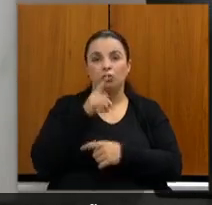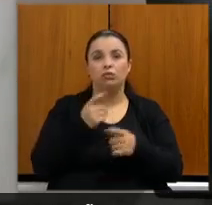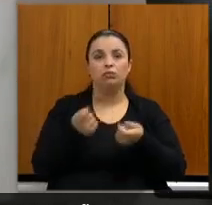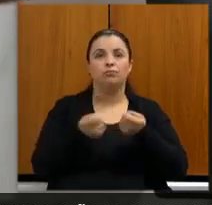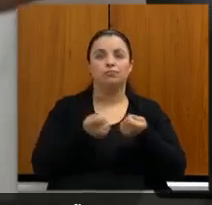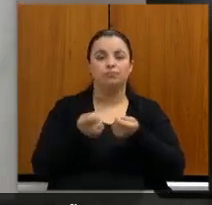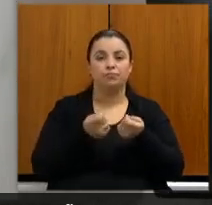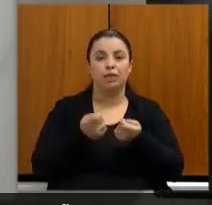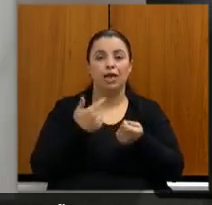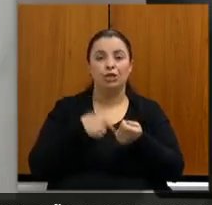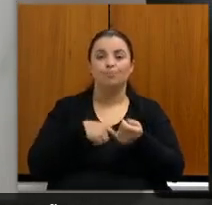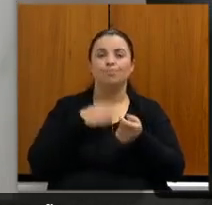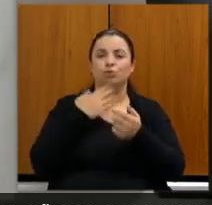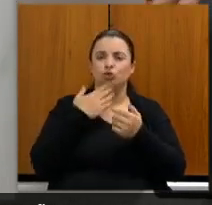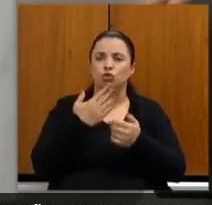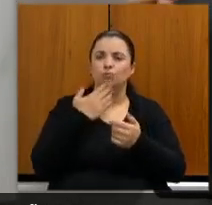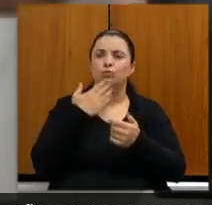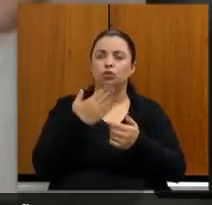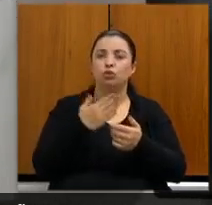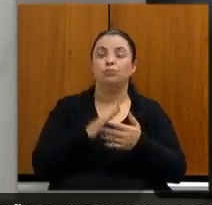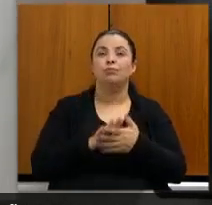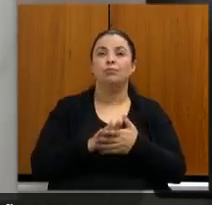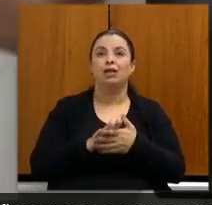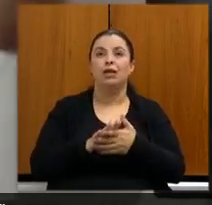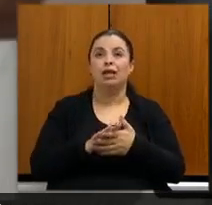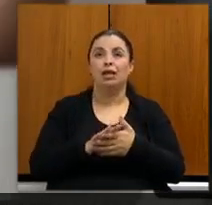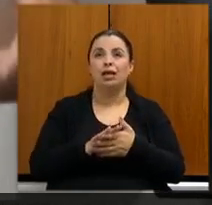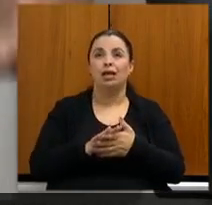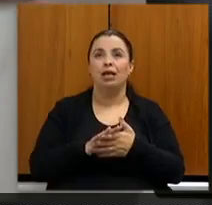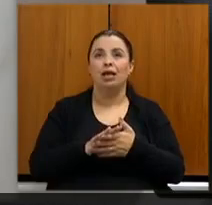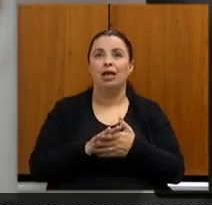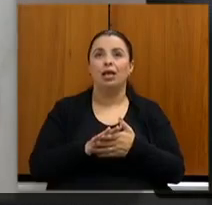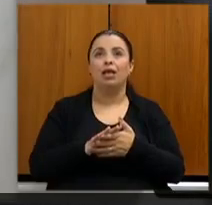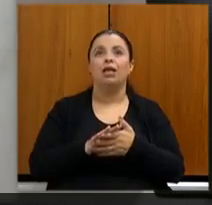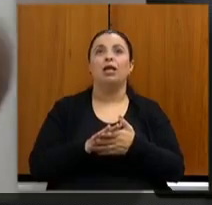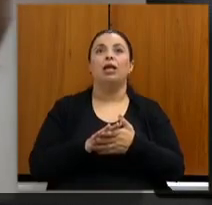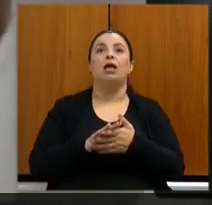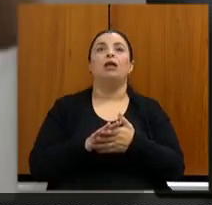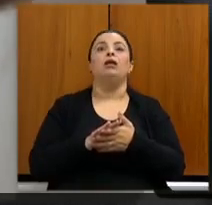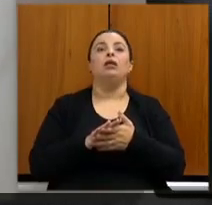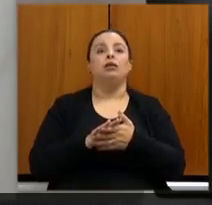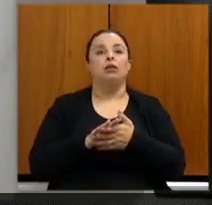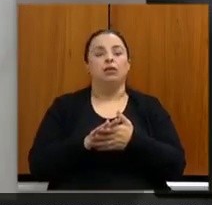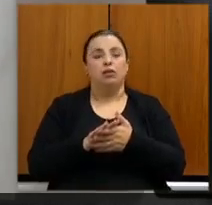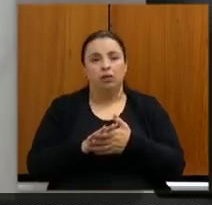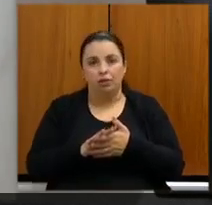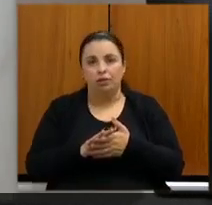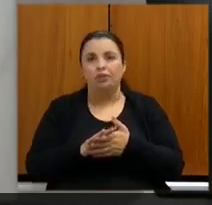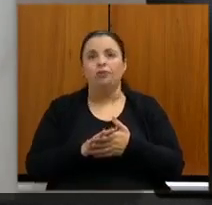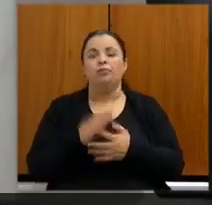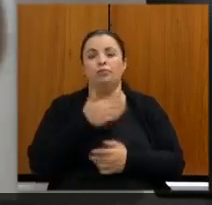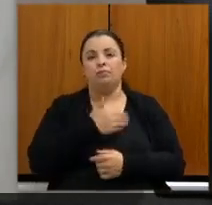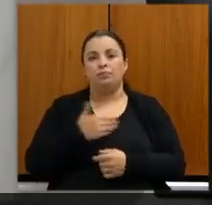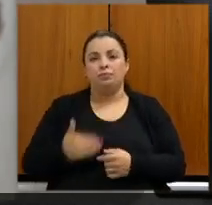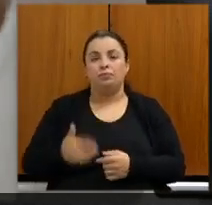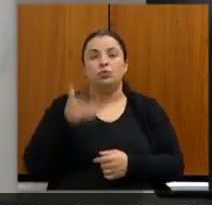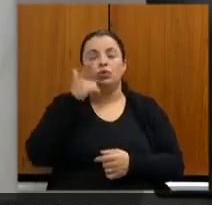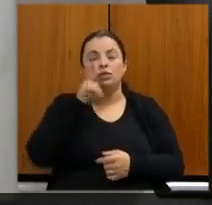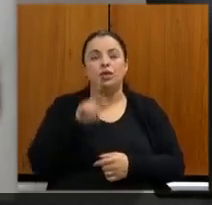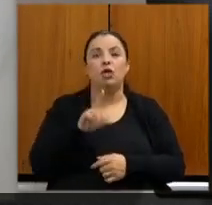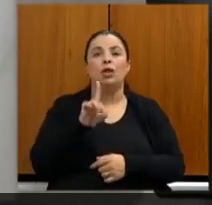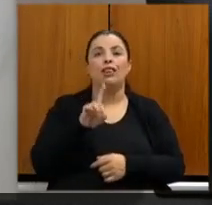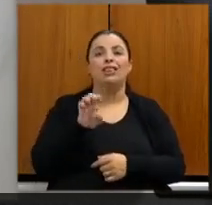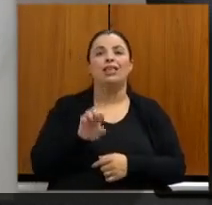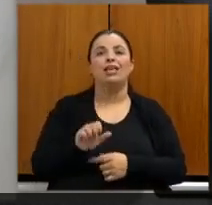forçamos o governador desapropriou as poucas hectares lá para continuar viabilizando a